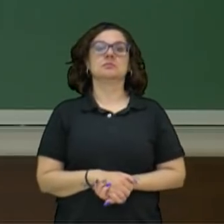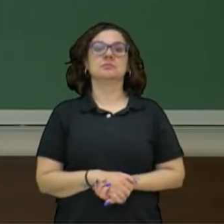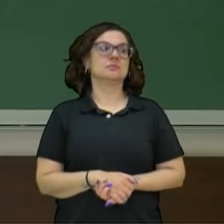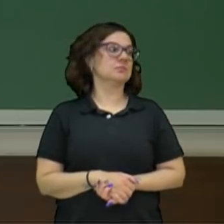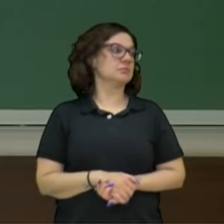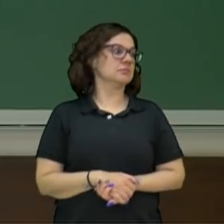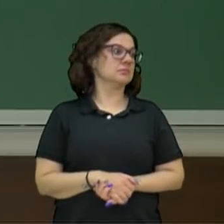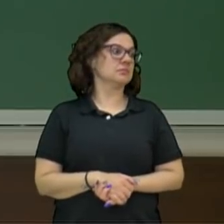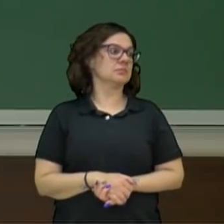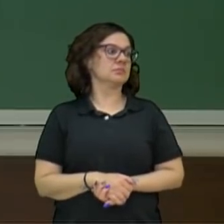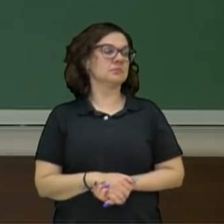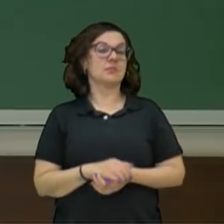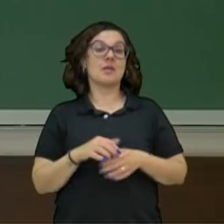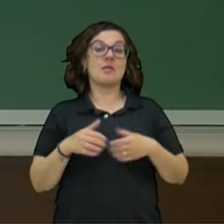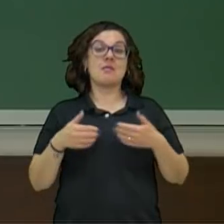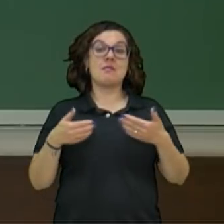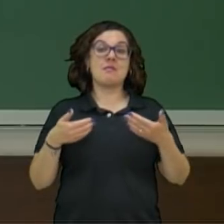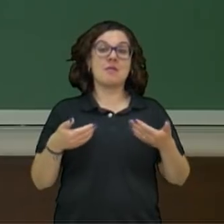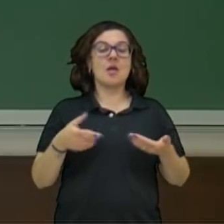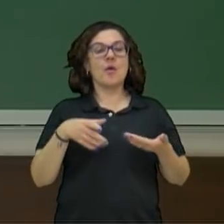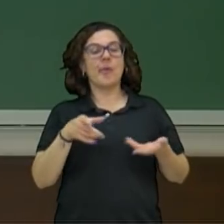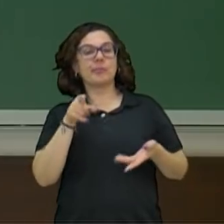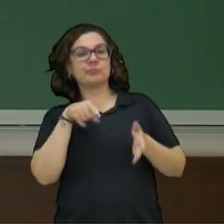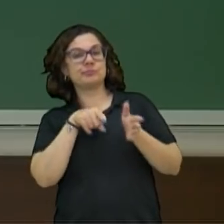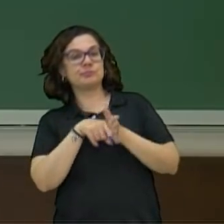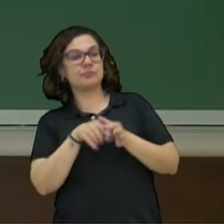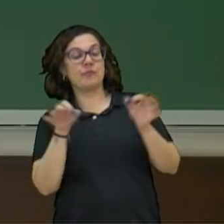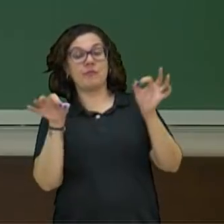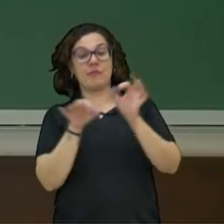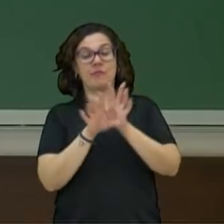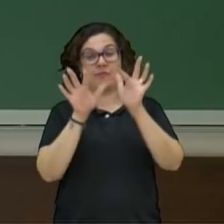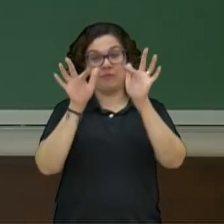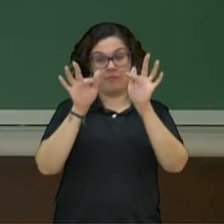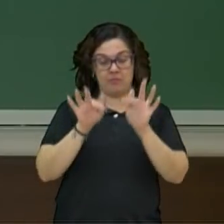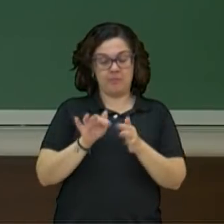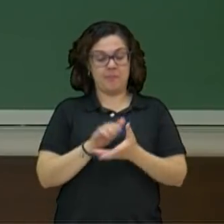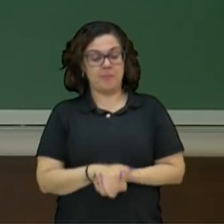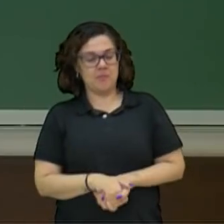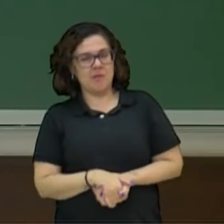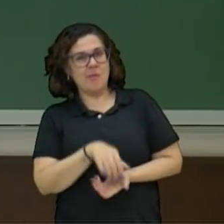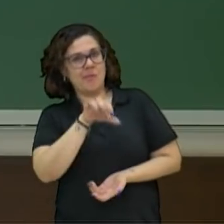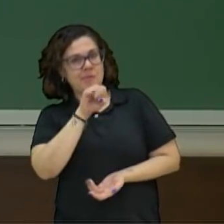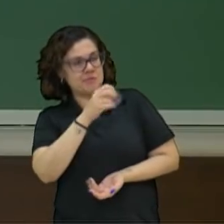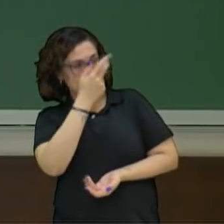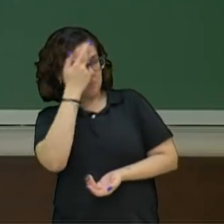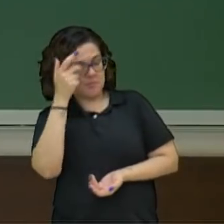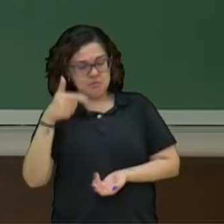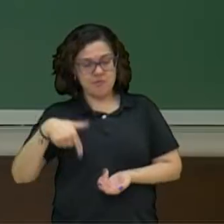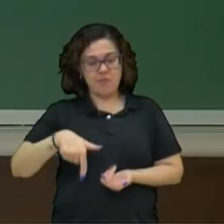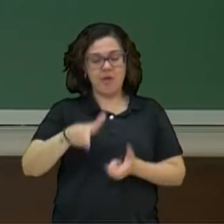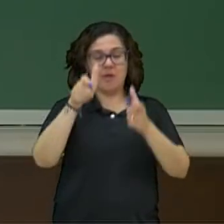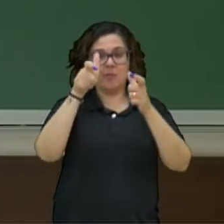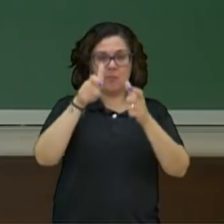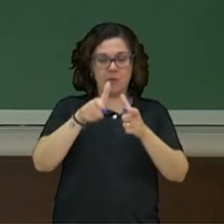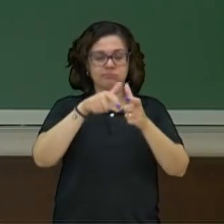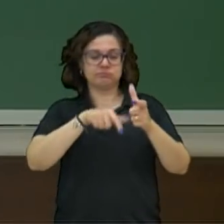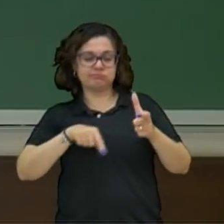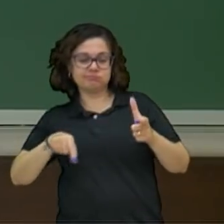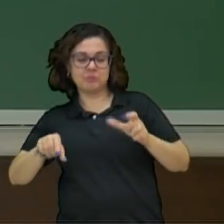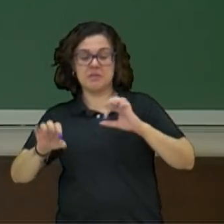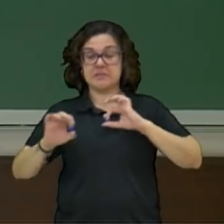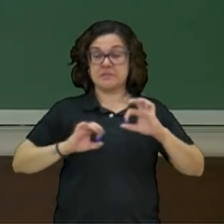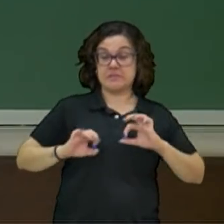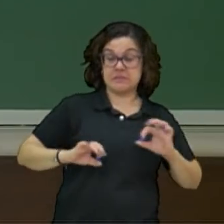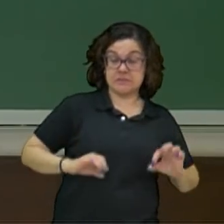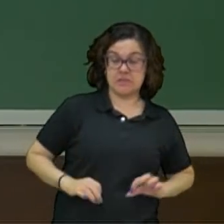E então, qual foi a sua conclusão? Se a pessoa vai para uma área que está tendo vários casos de sarampo, uma doença